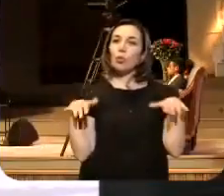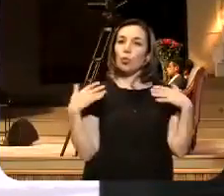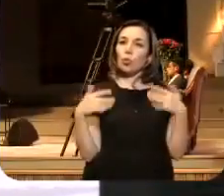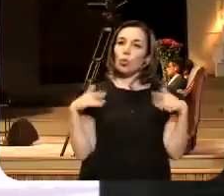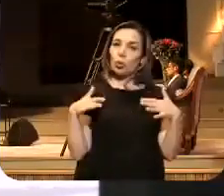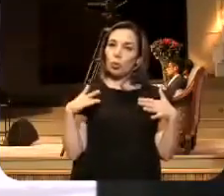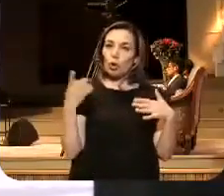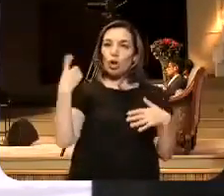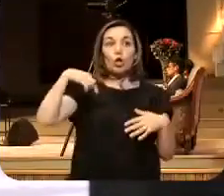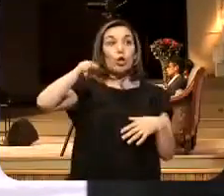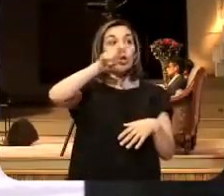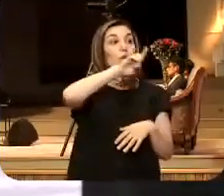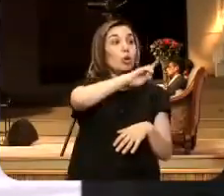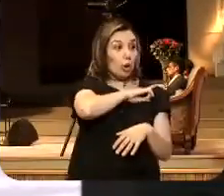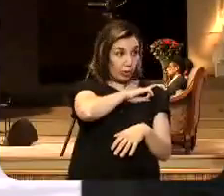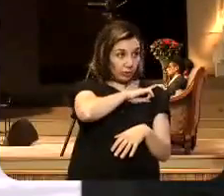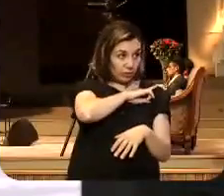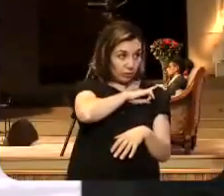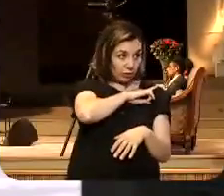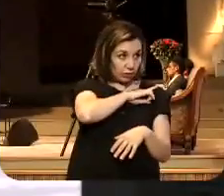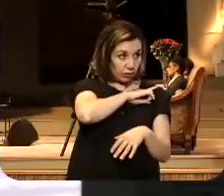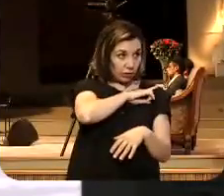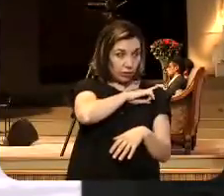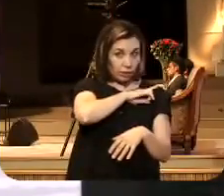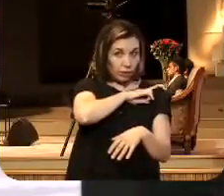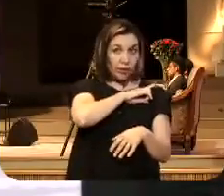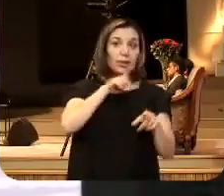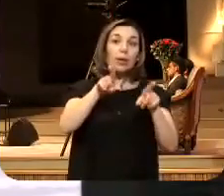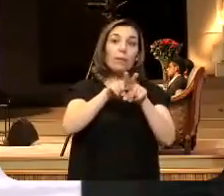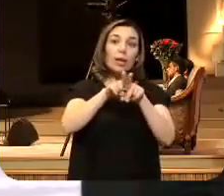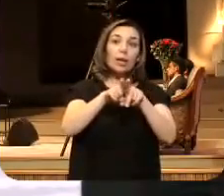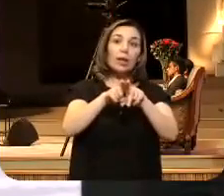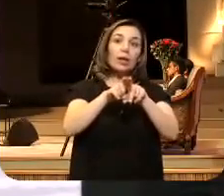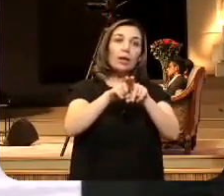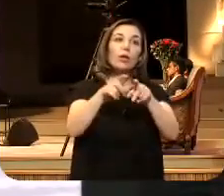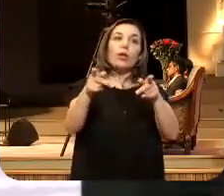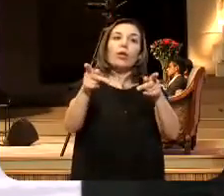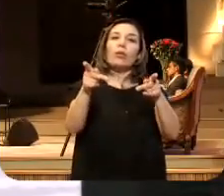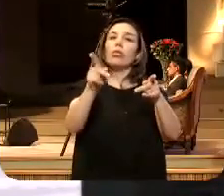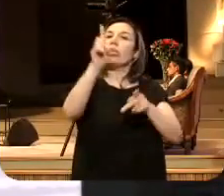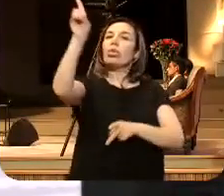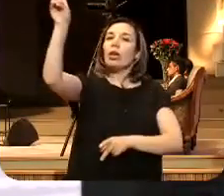Nós somos convidados a cooperar com Deus,